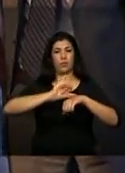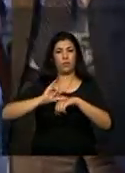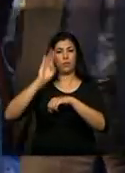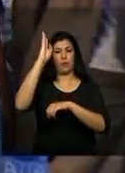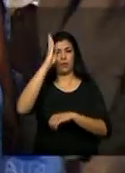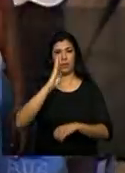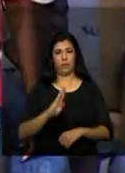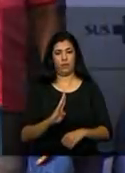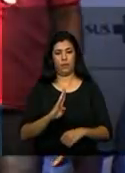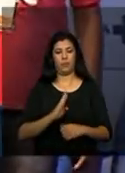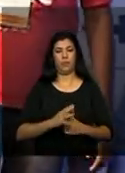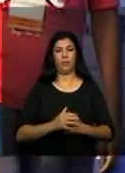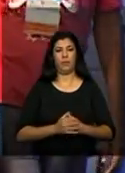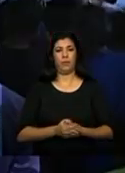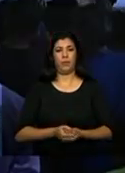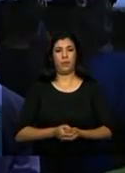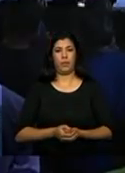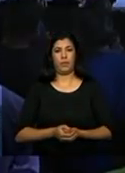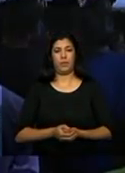brasileiras.